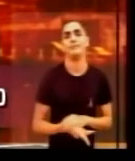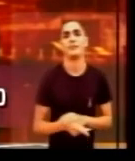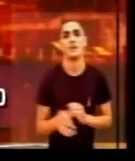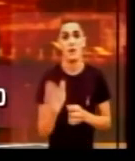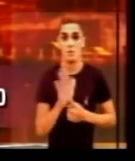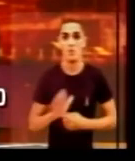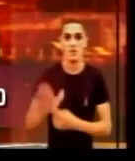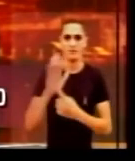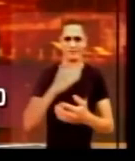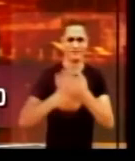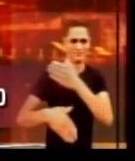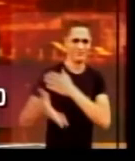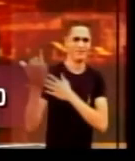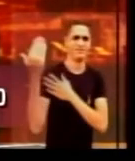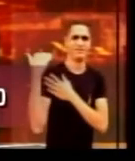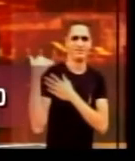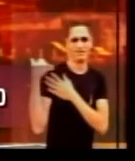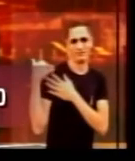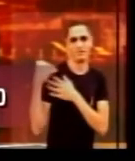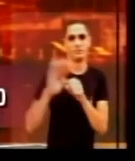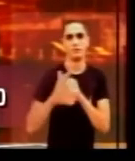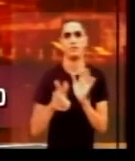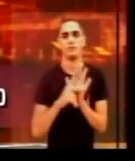colocamos desde o primeiro dia.